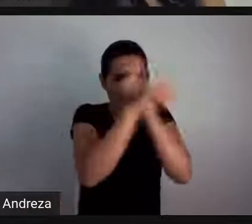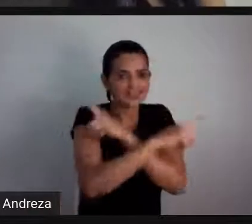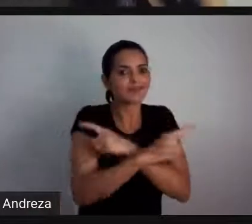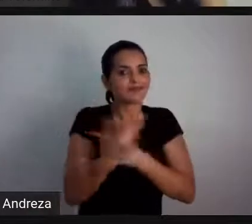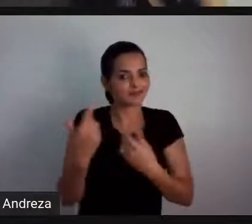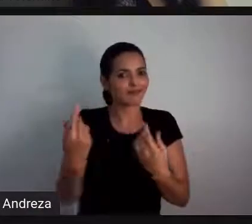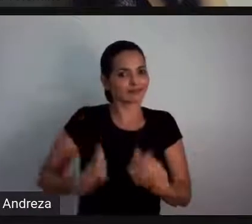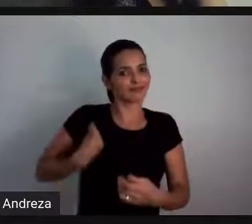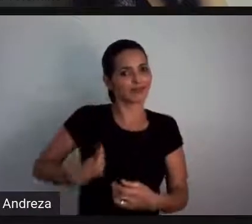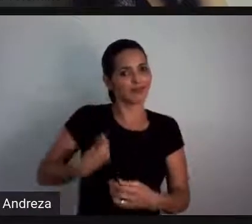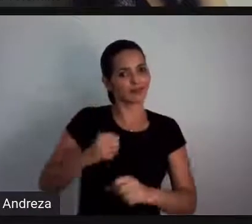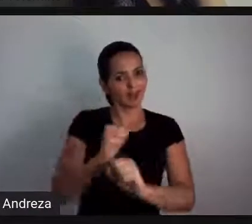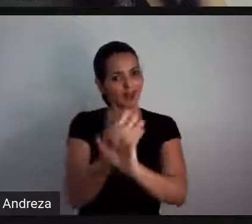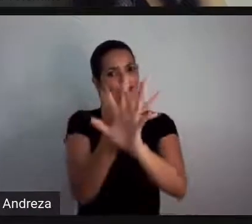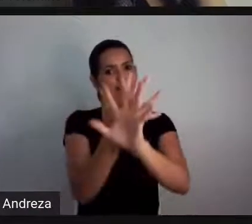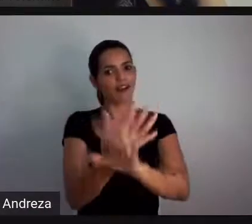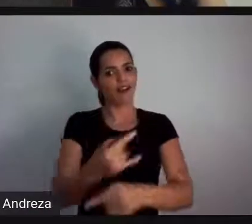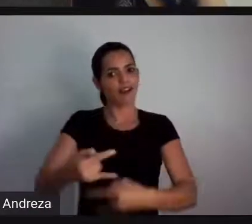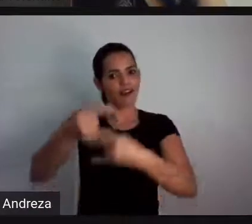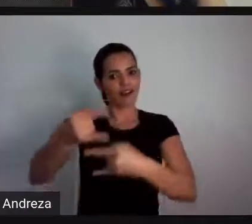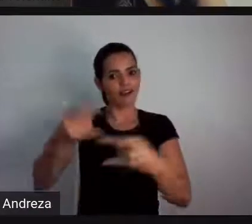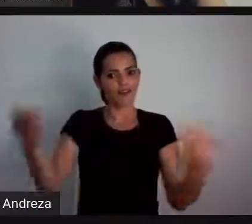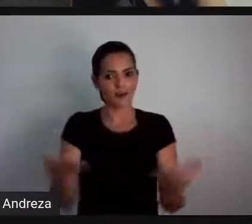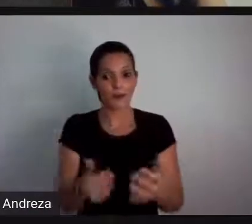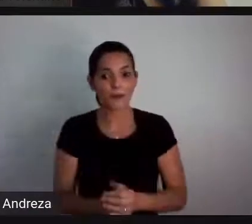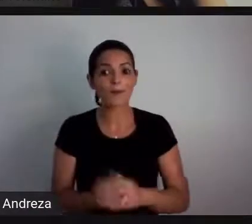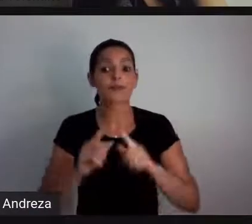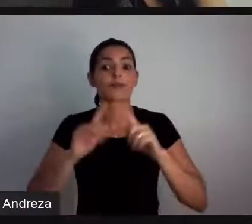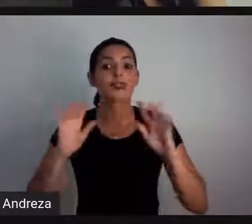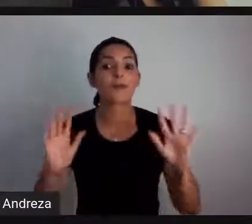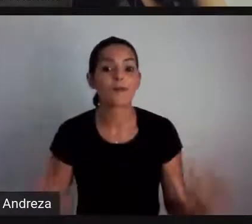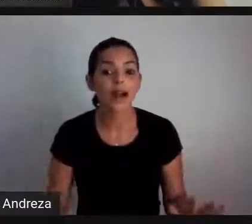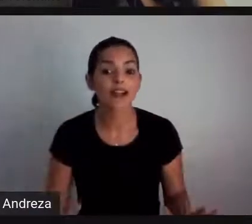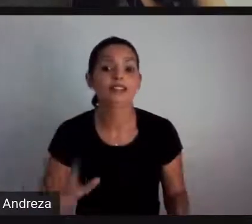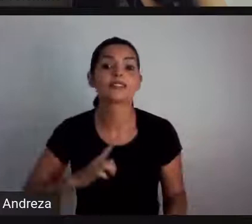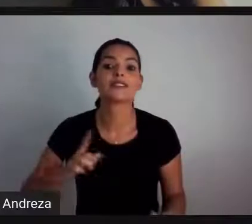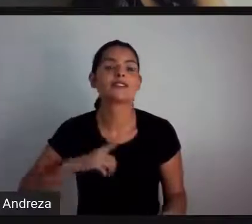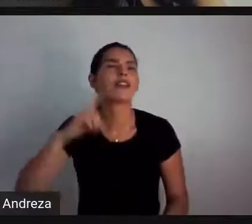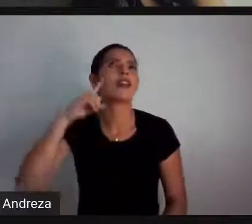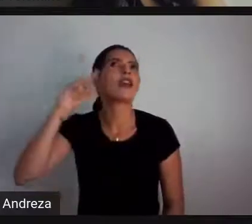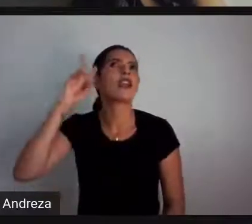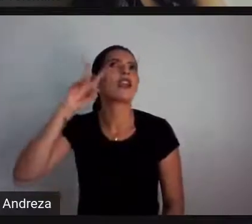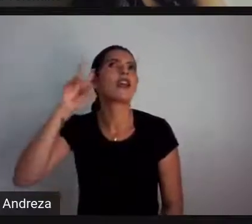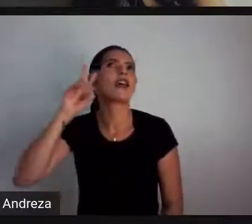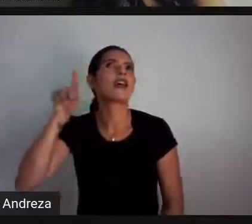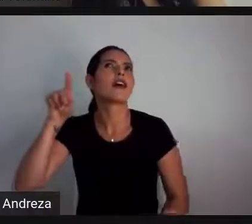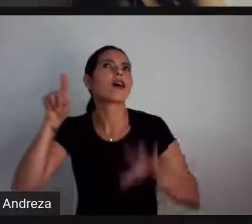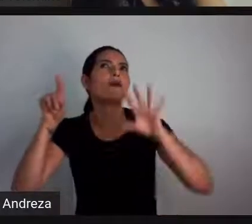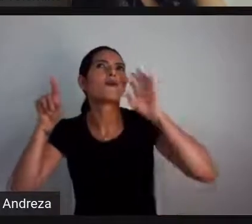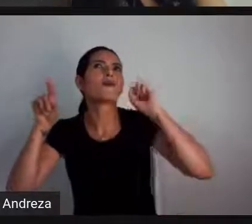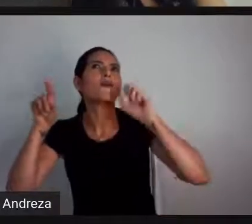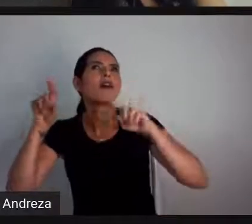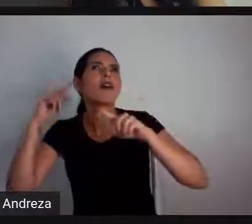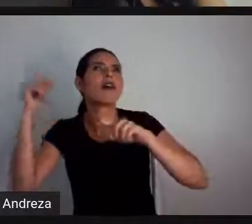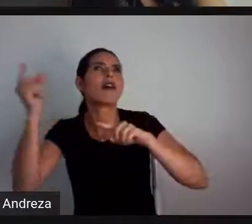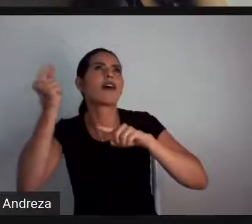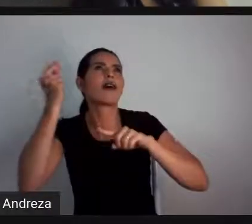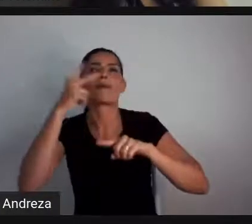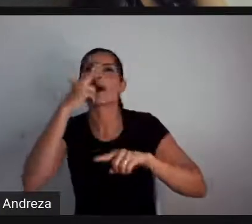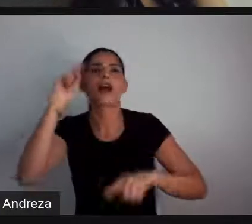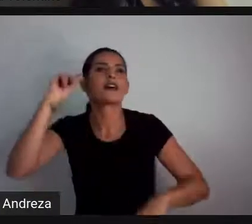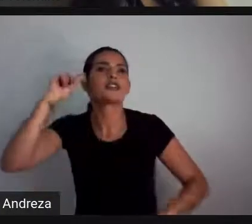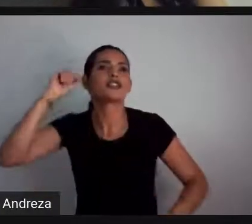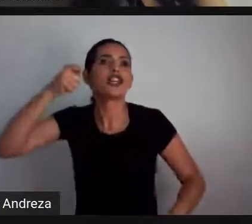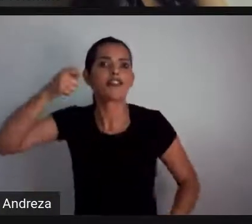te traz? Pode ser coisas que você viveu mais atrás, lembranças que vão surgindo e que te faz ali se